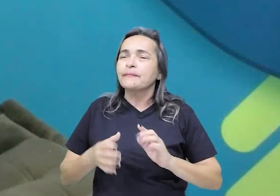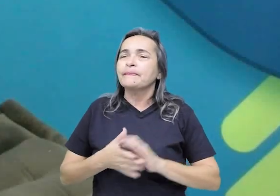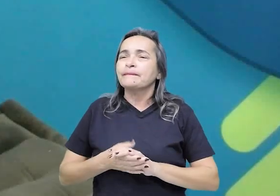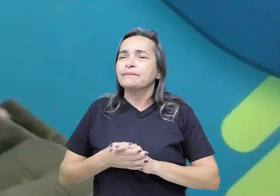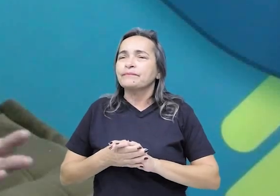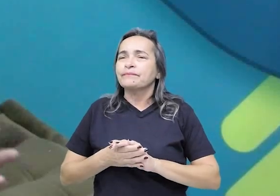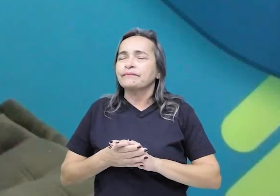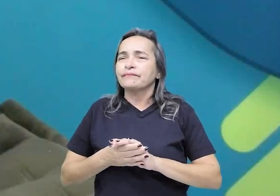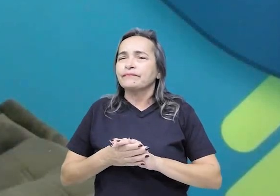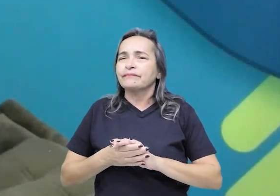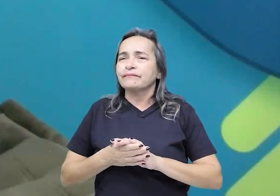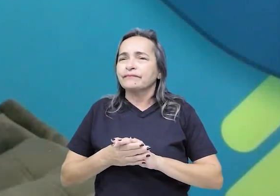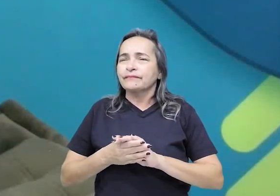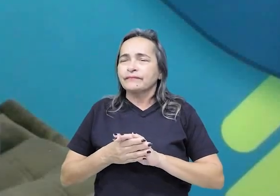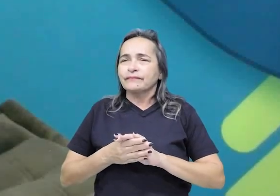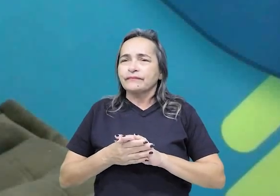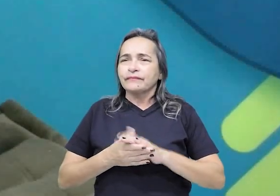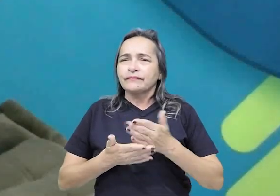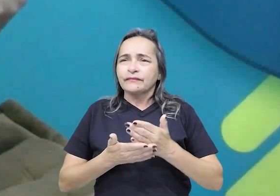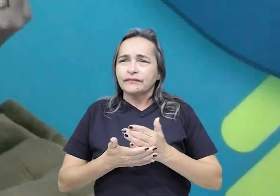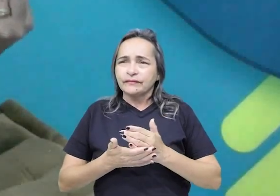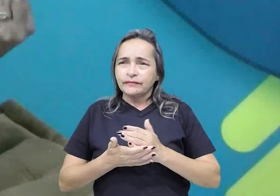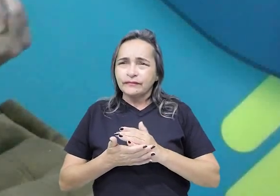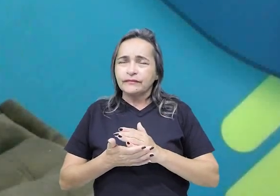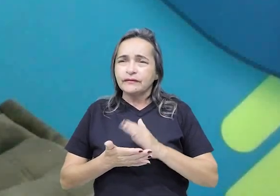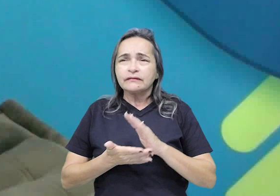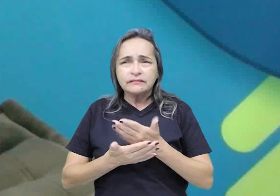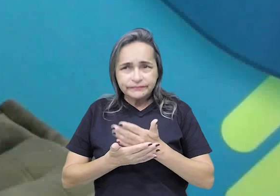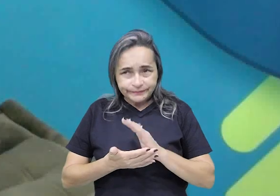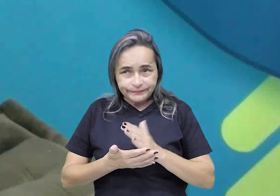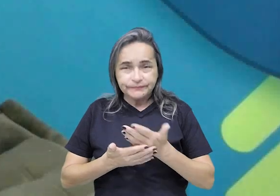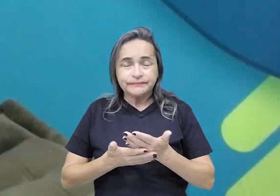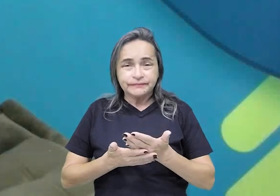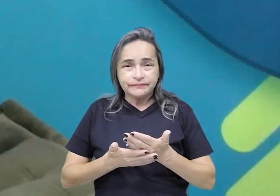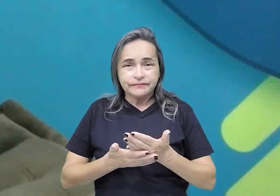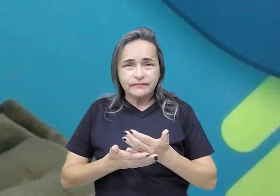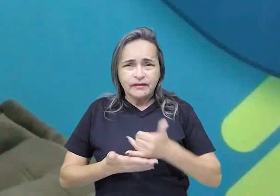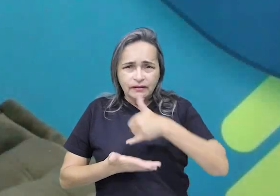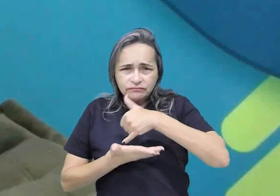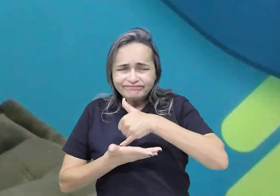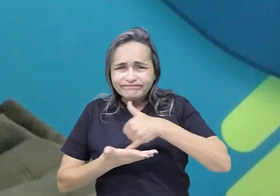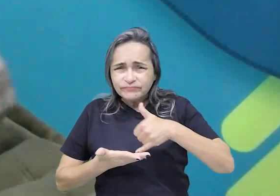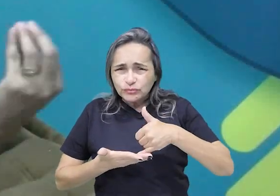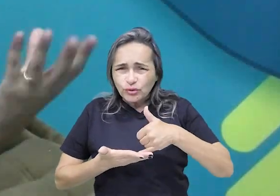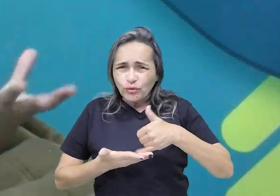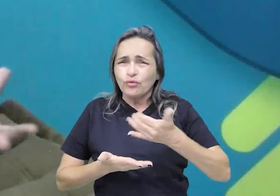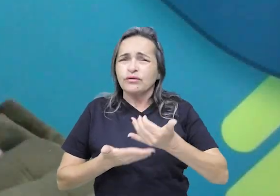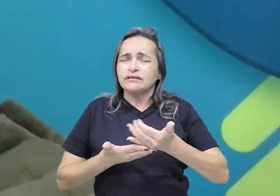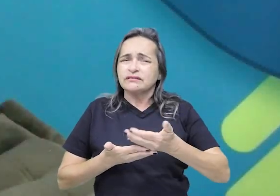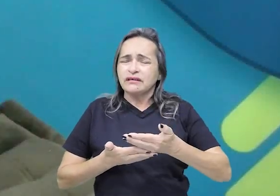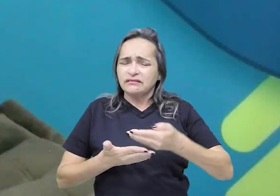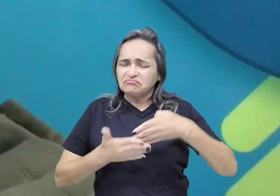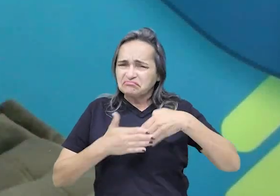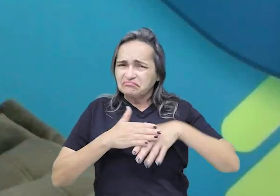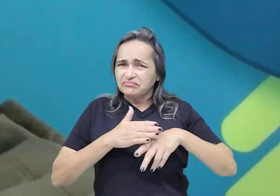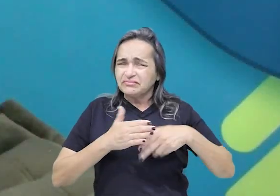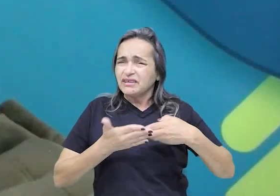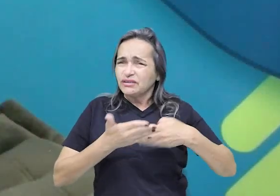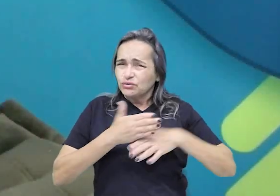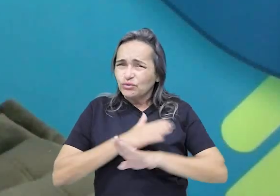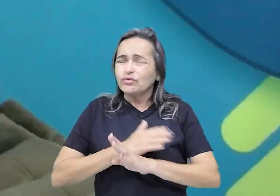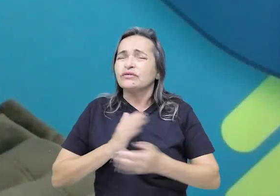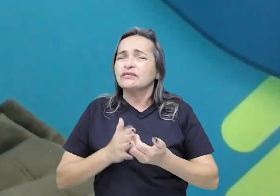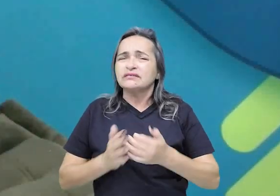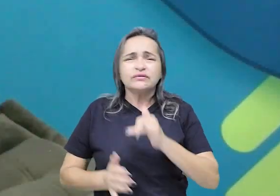situações farmacológicas do consumo de algumas drogas que a gente chama de drogas ototóxicas, né?